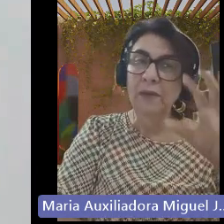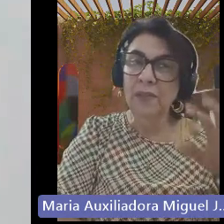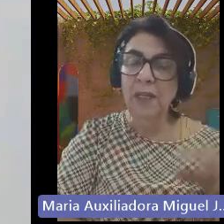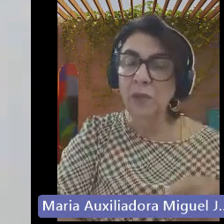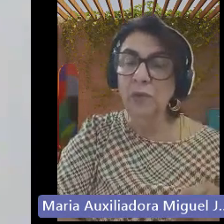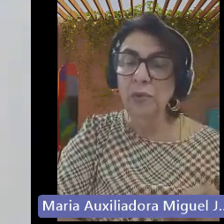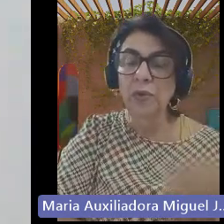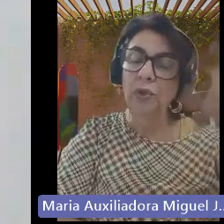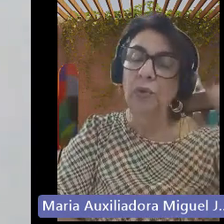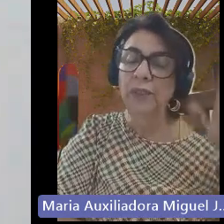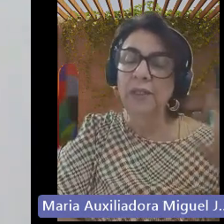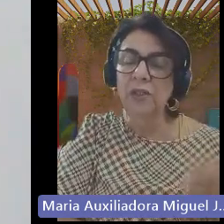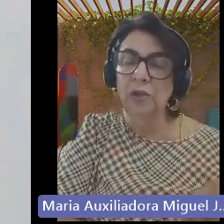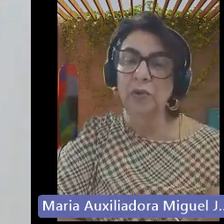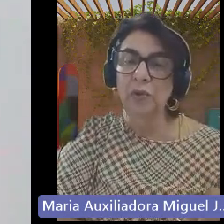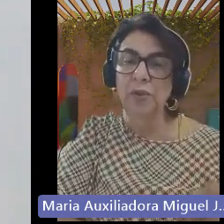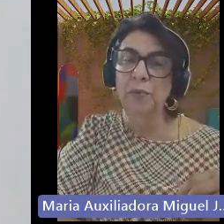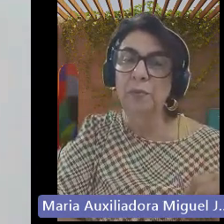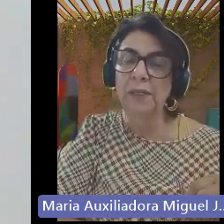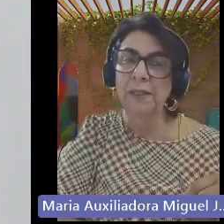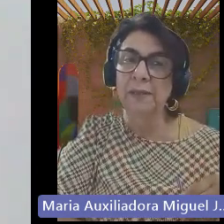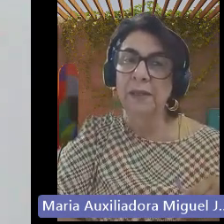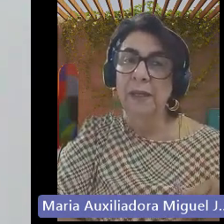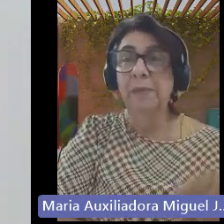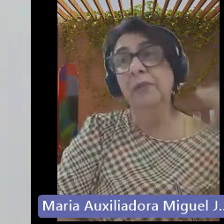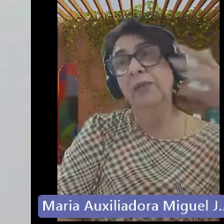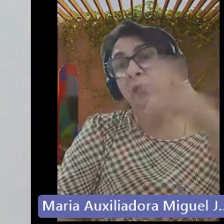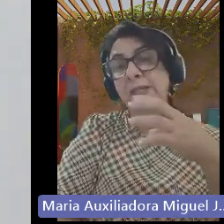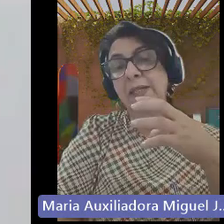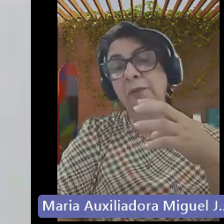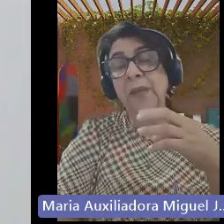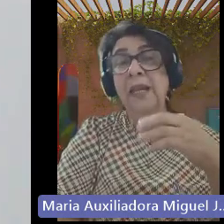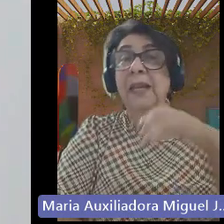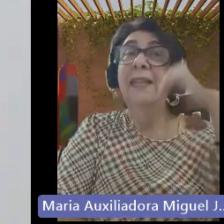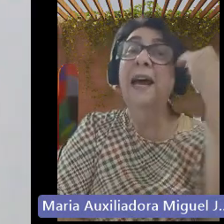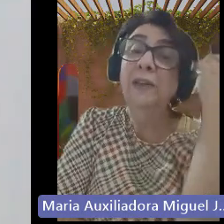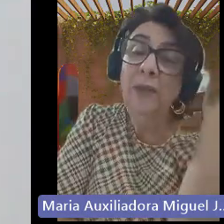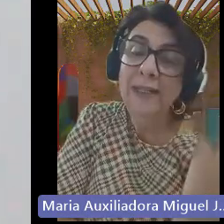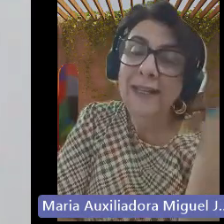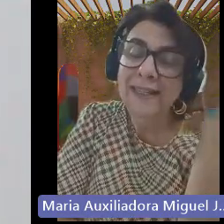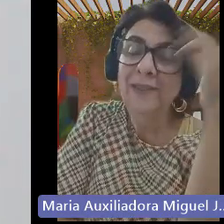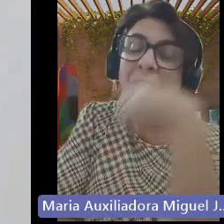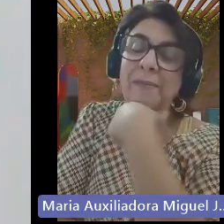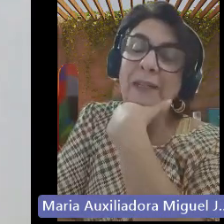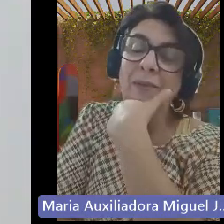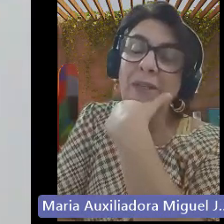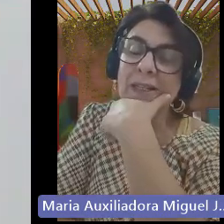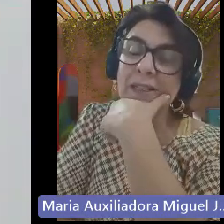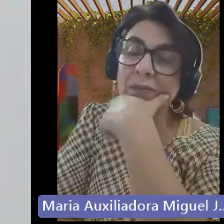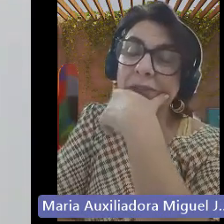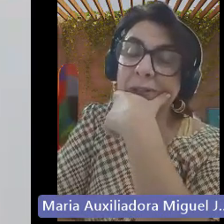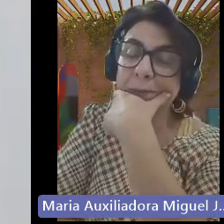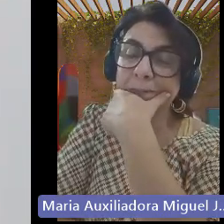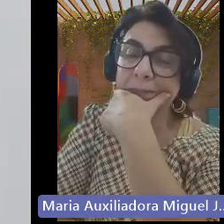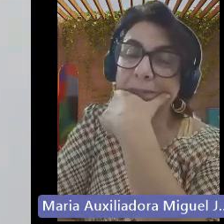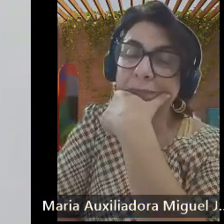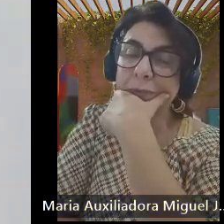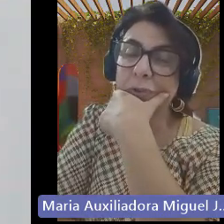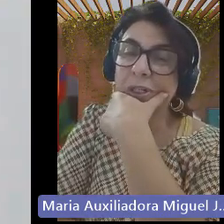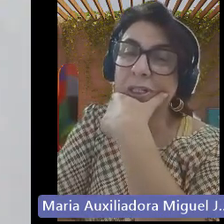pelo menos 3 cursos de outras instituições públicas, para eu ter noção da atualização também do que está sendo